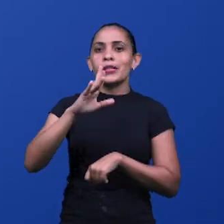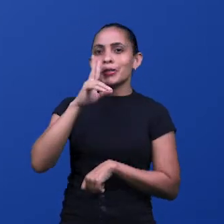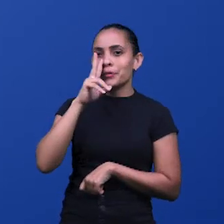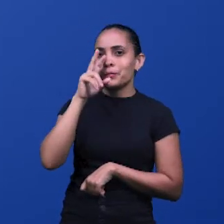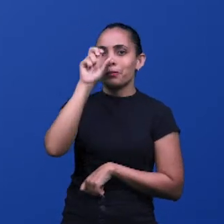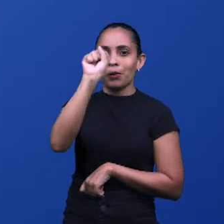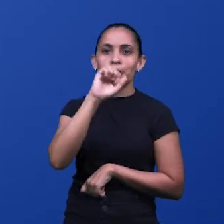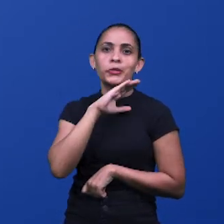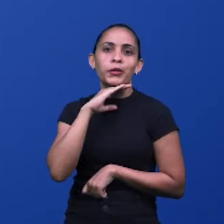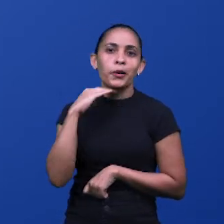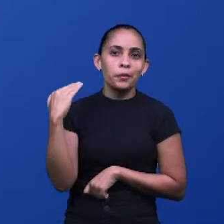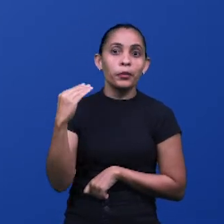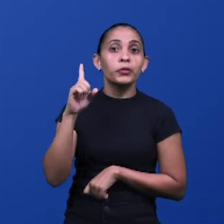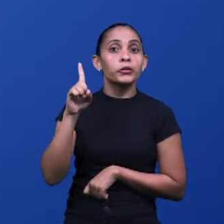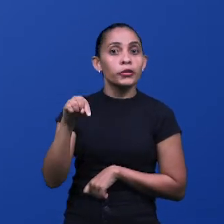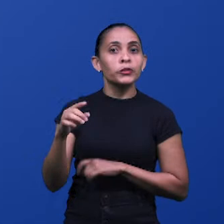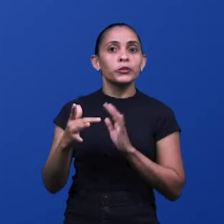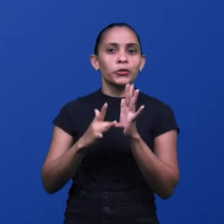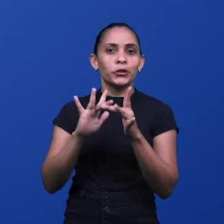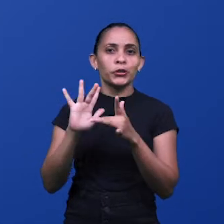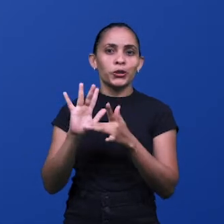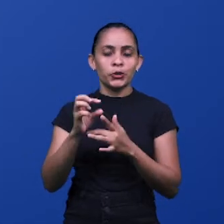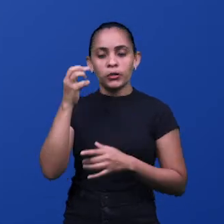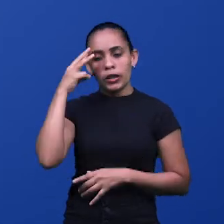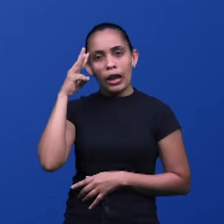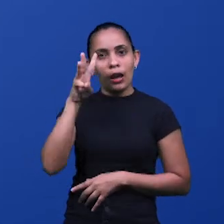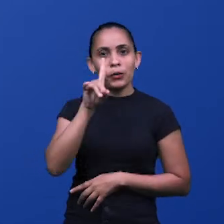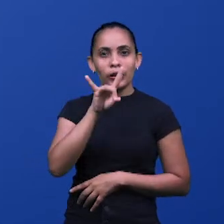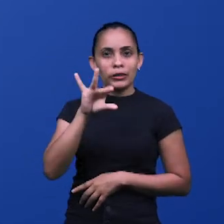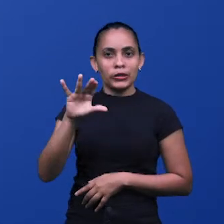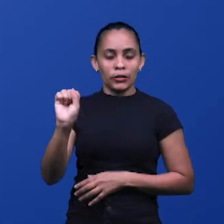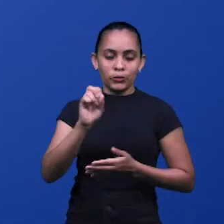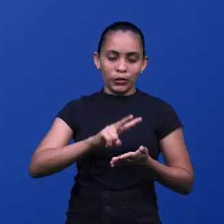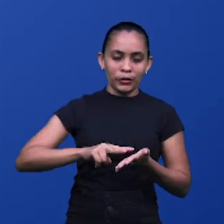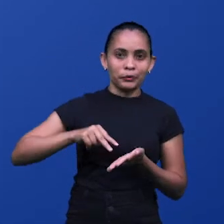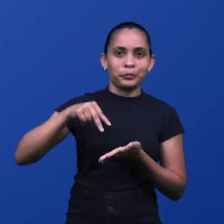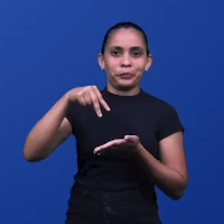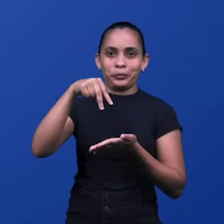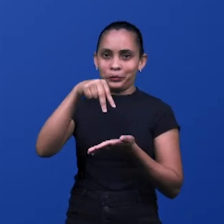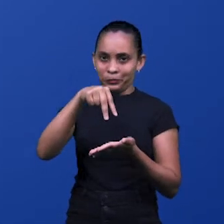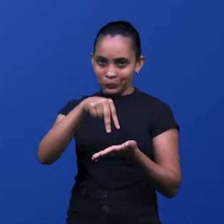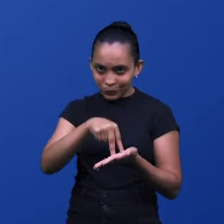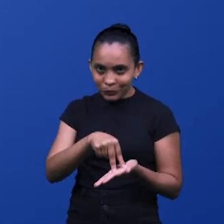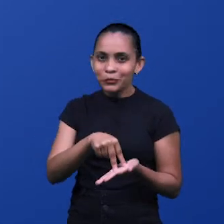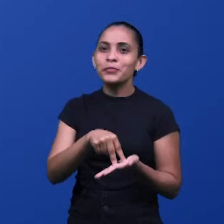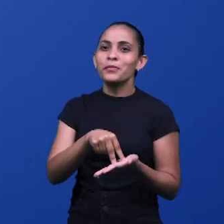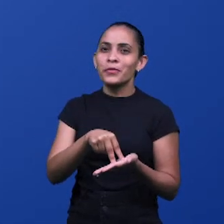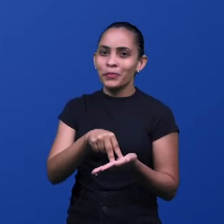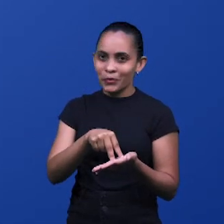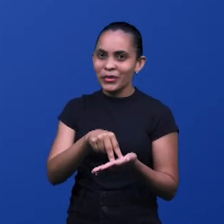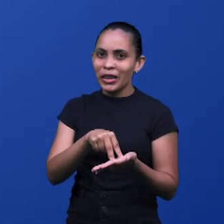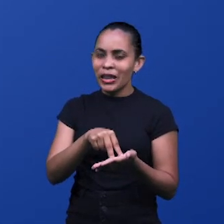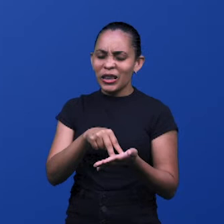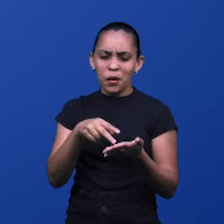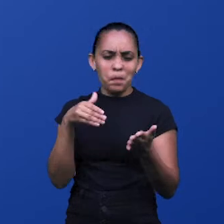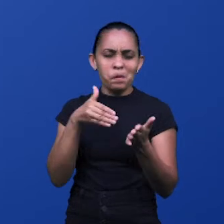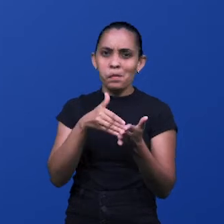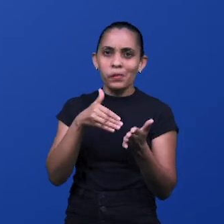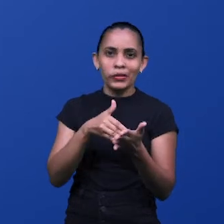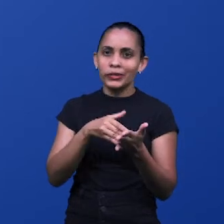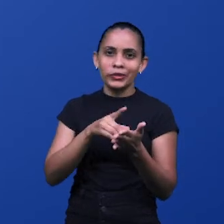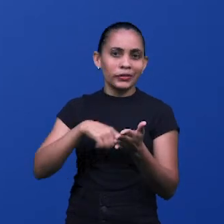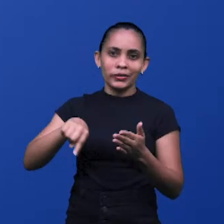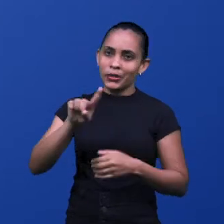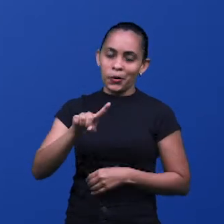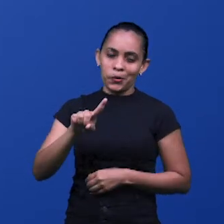que a morte e a ressurreição do Senhor Jesus ao terceiro dia, pois nada o deteve. E essa força não